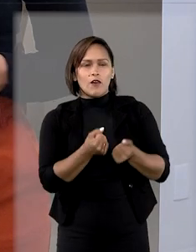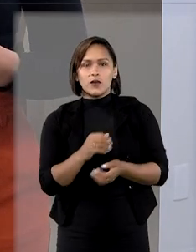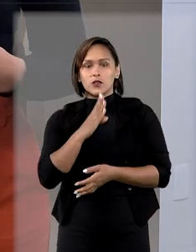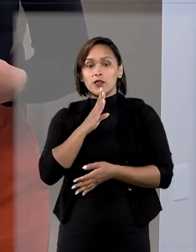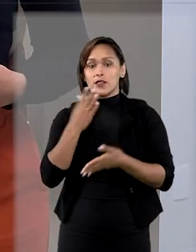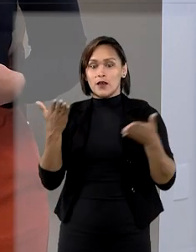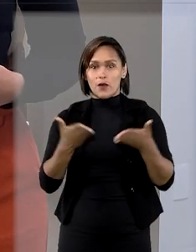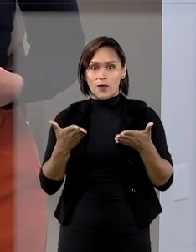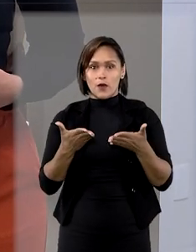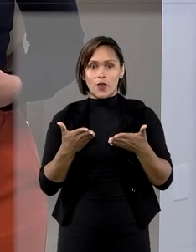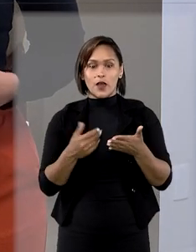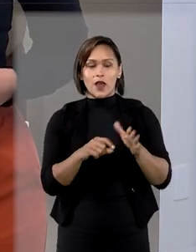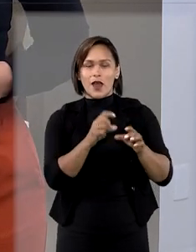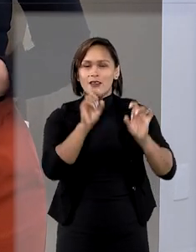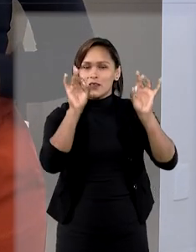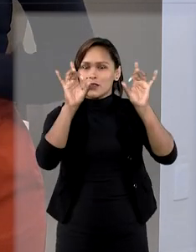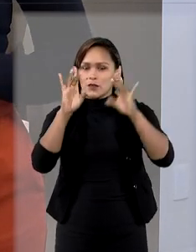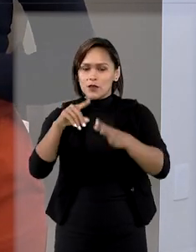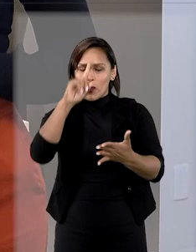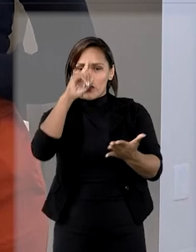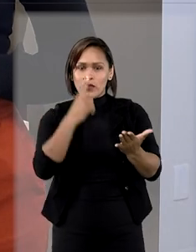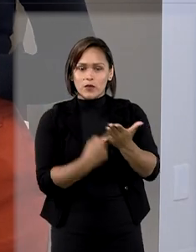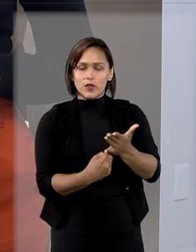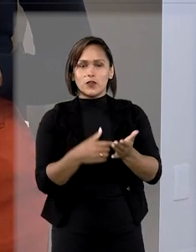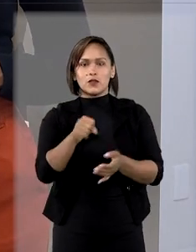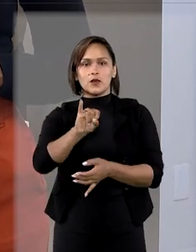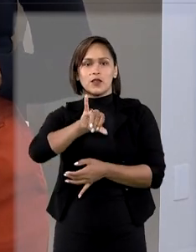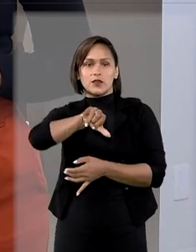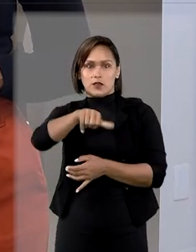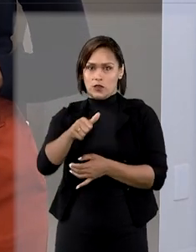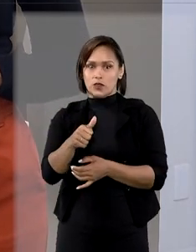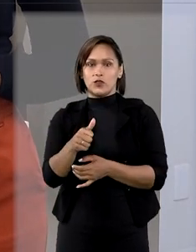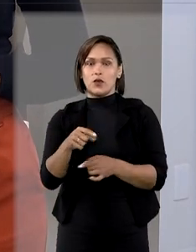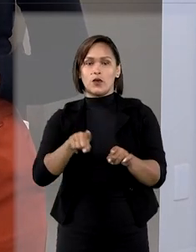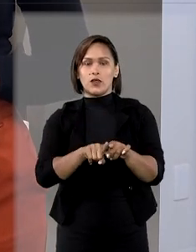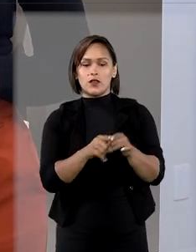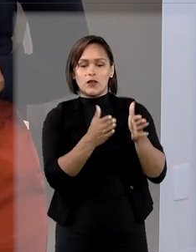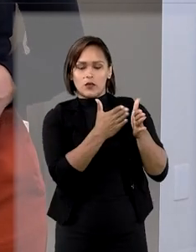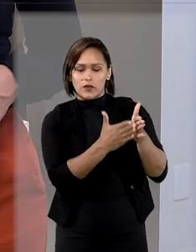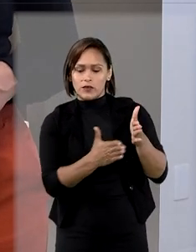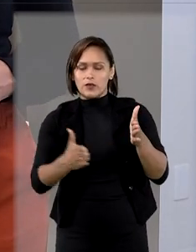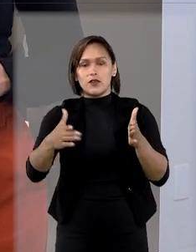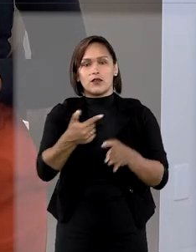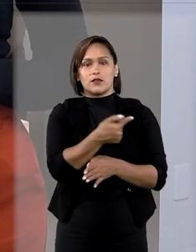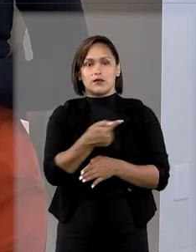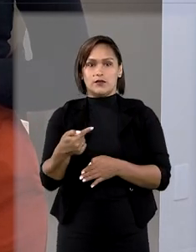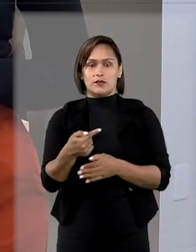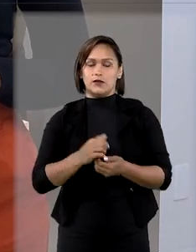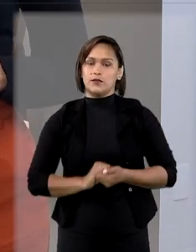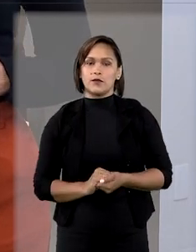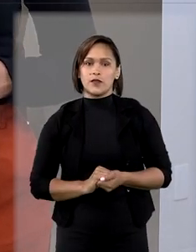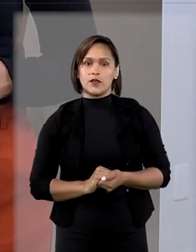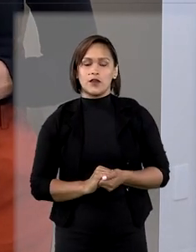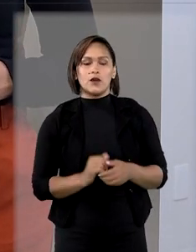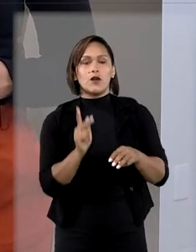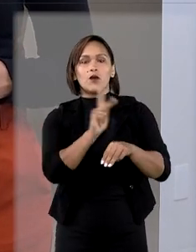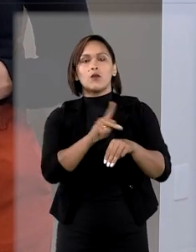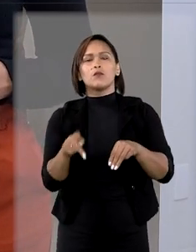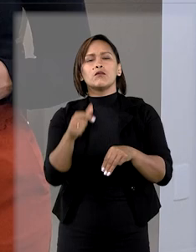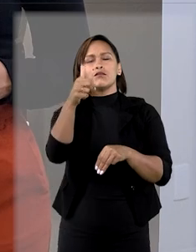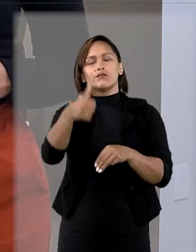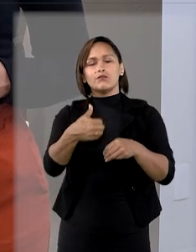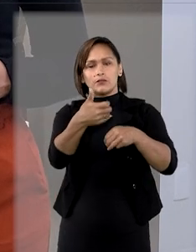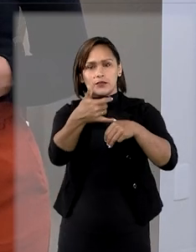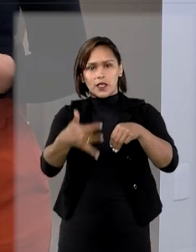Vamos conhecer agora as principais decisões do Superior Tribunal de Justiça na última semana. O presidente